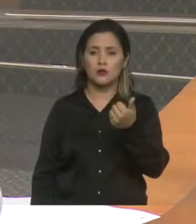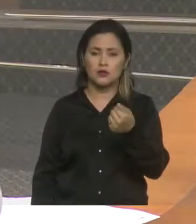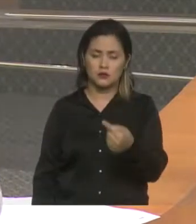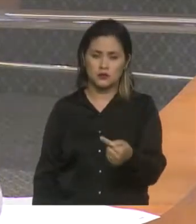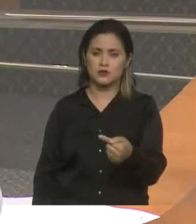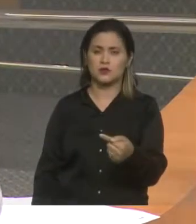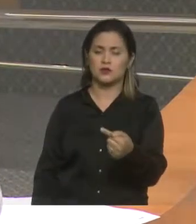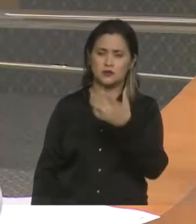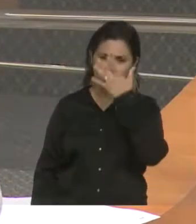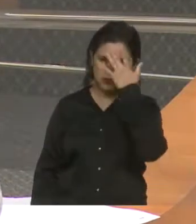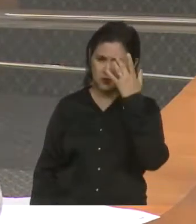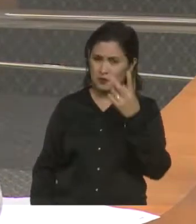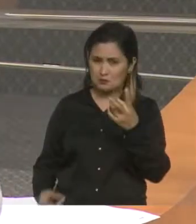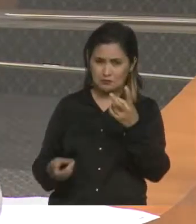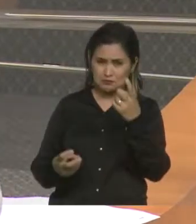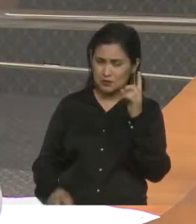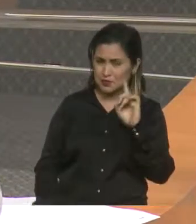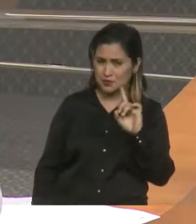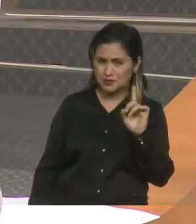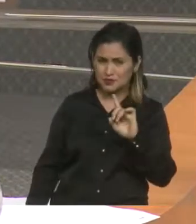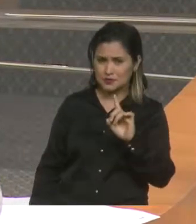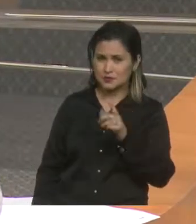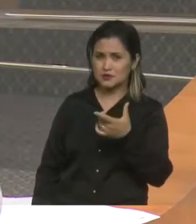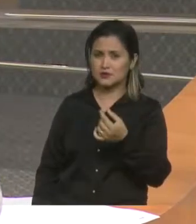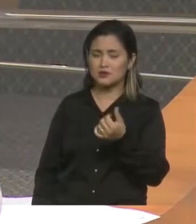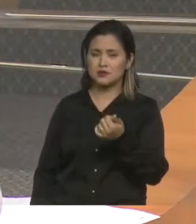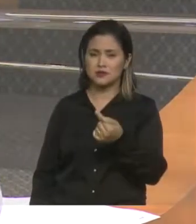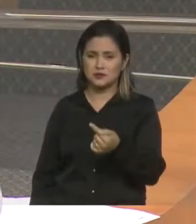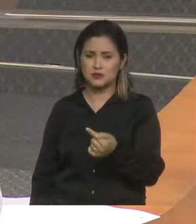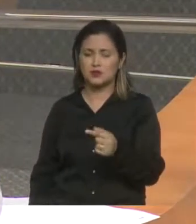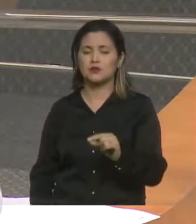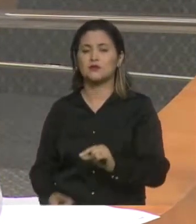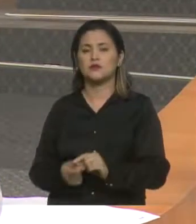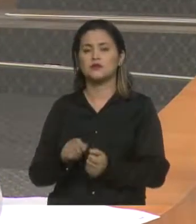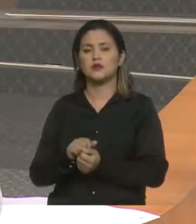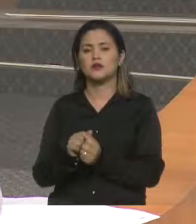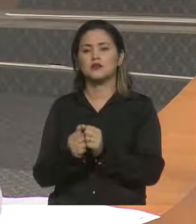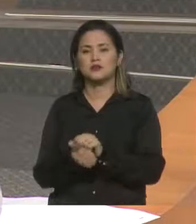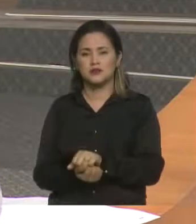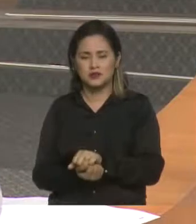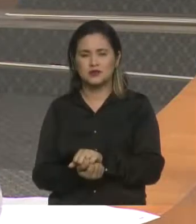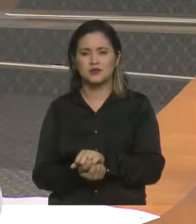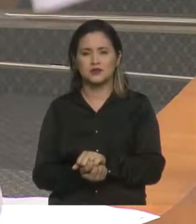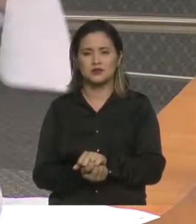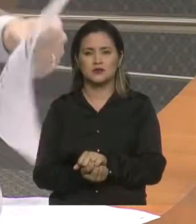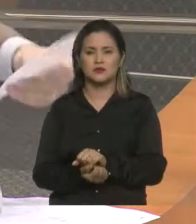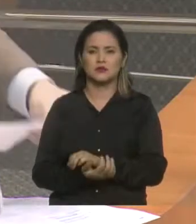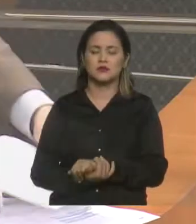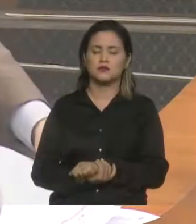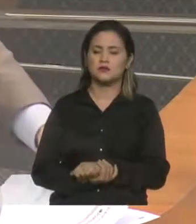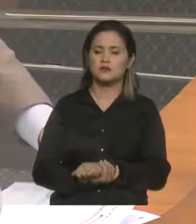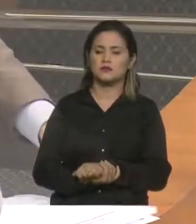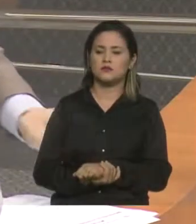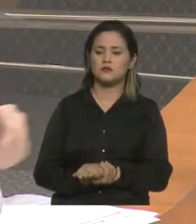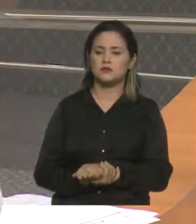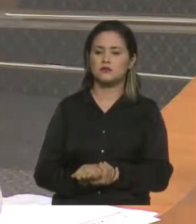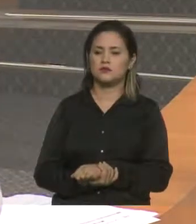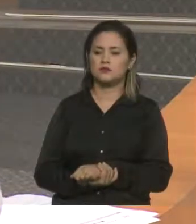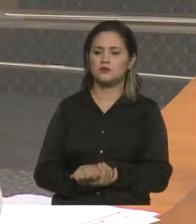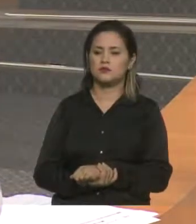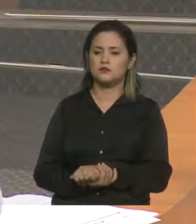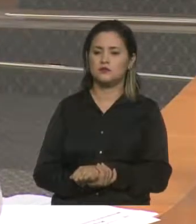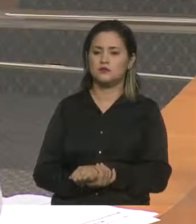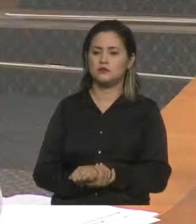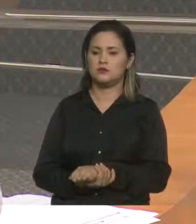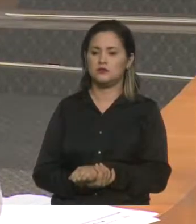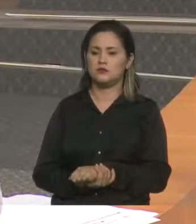que estava errado. Em 2017, fizeram a correção, tirando a duplicidade da bebida alcoólica. E